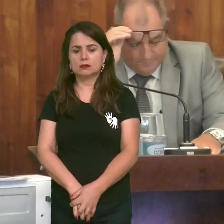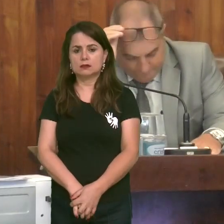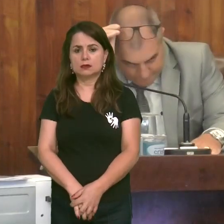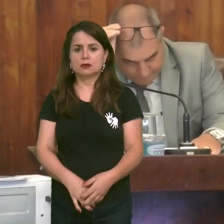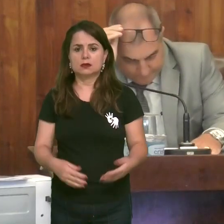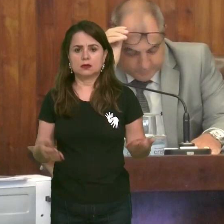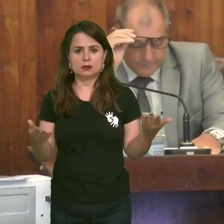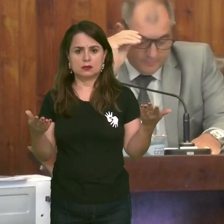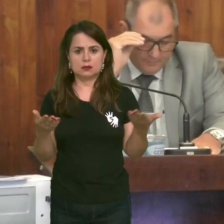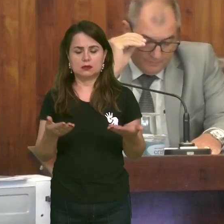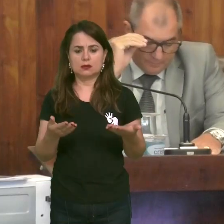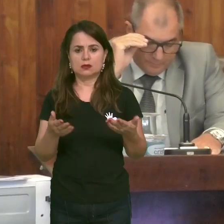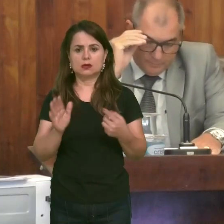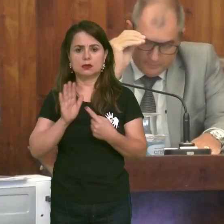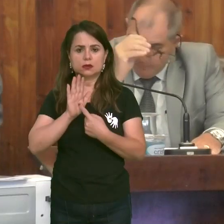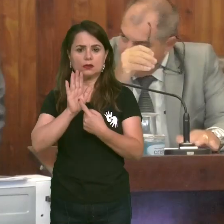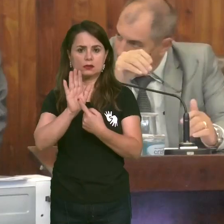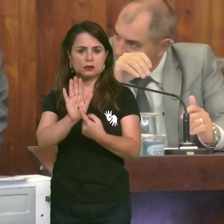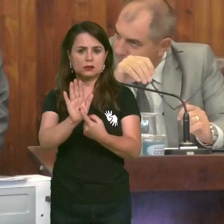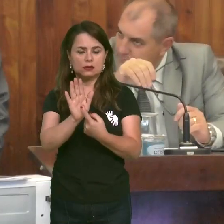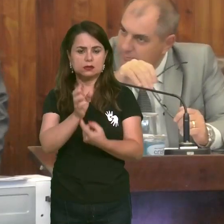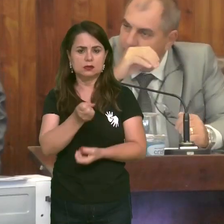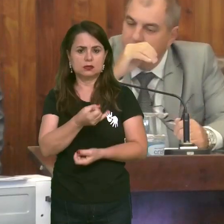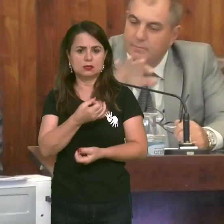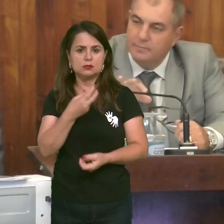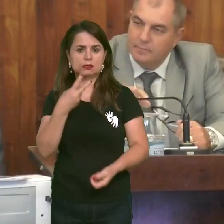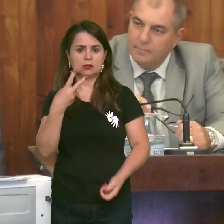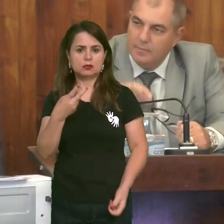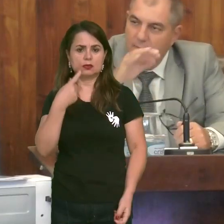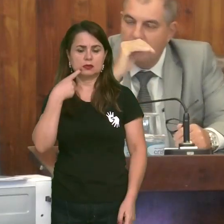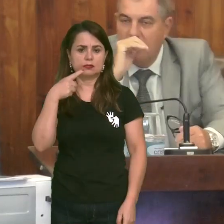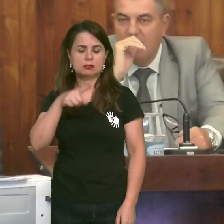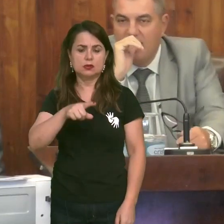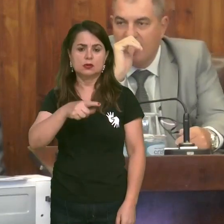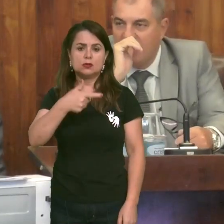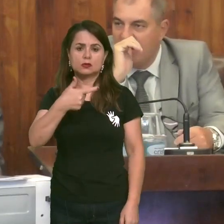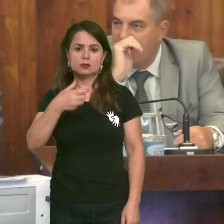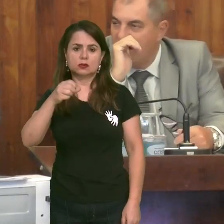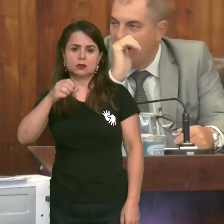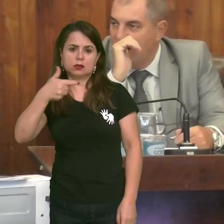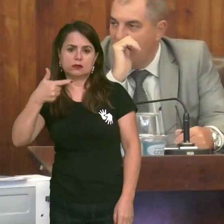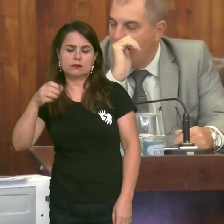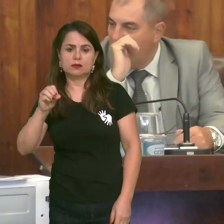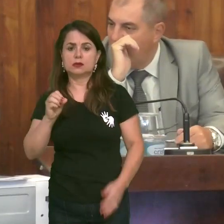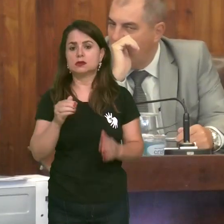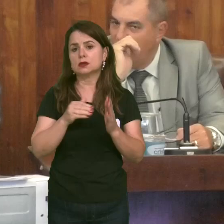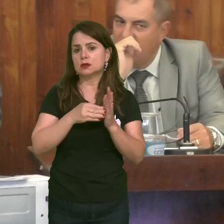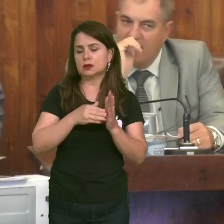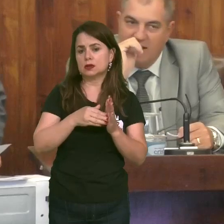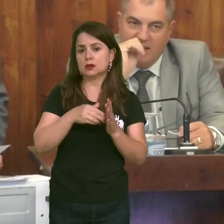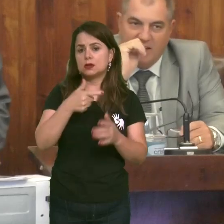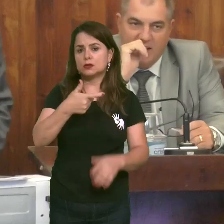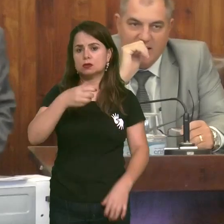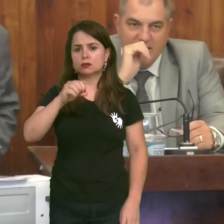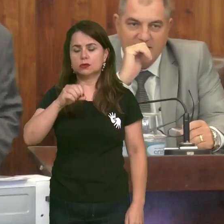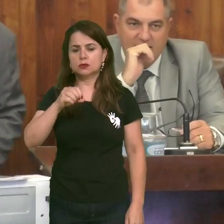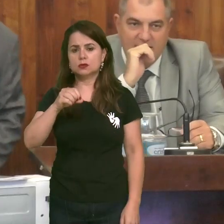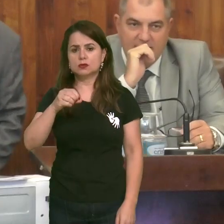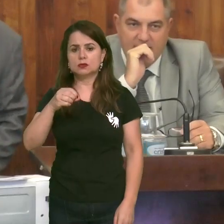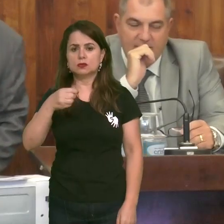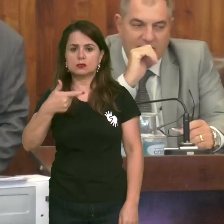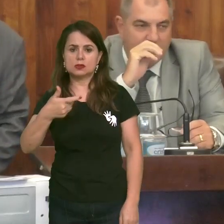passamos agora as indicações as indicações de números 2.220 a 2.285 constantes da pauta da apresentação